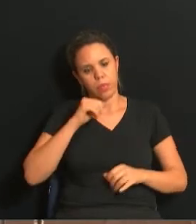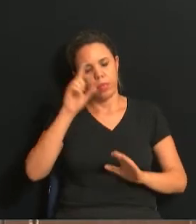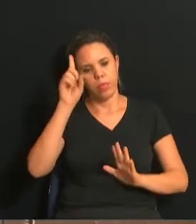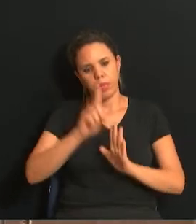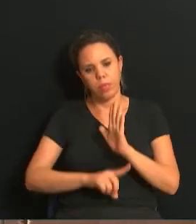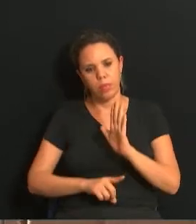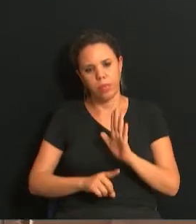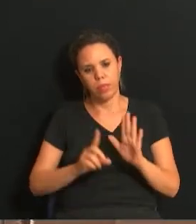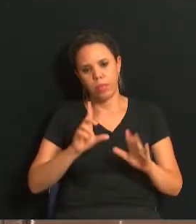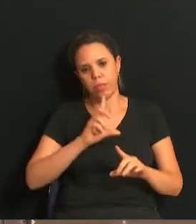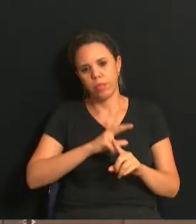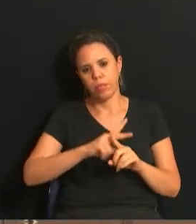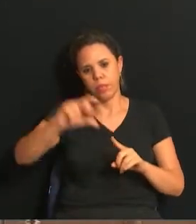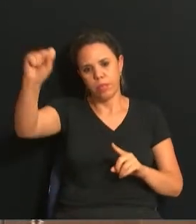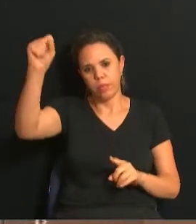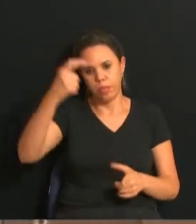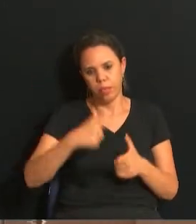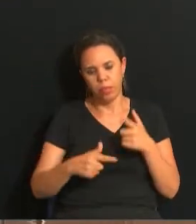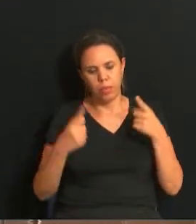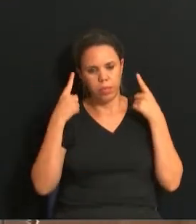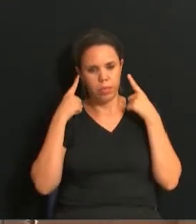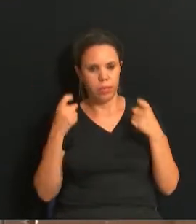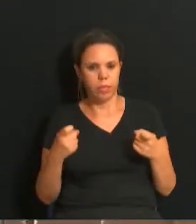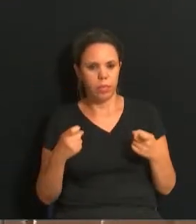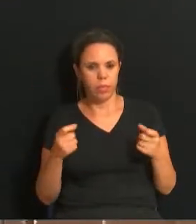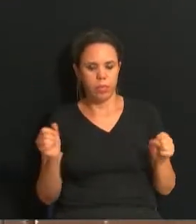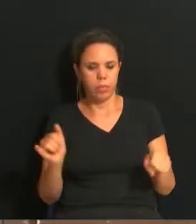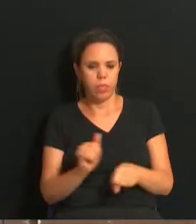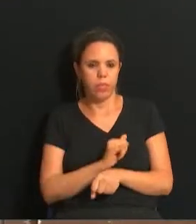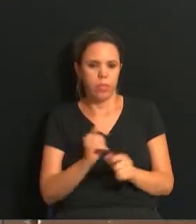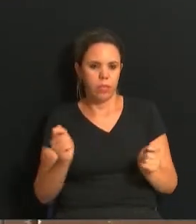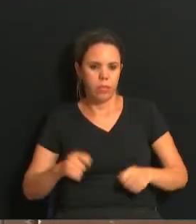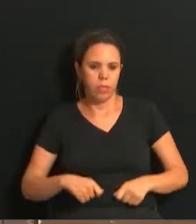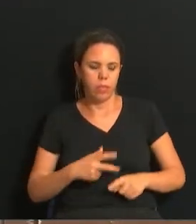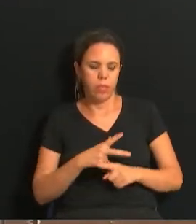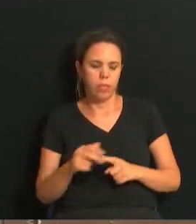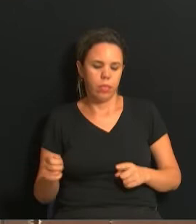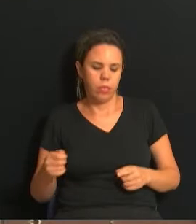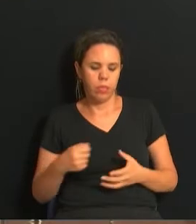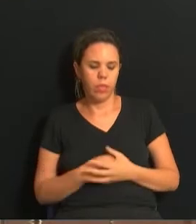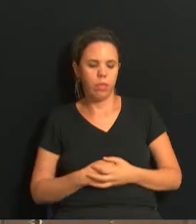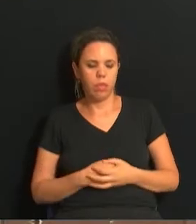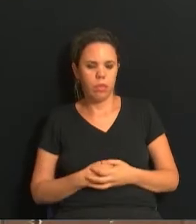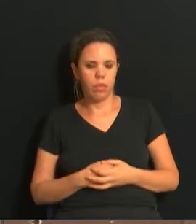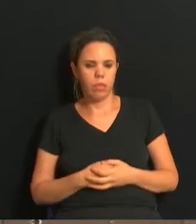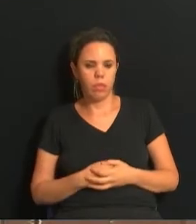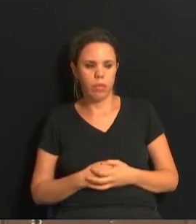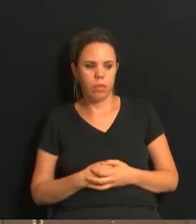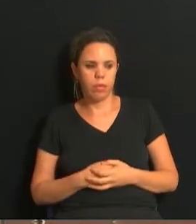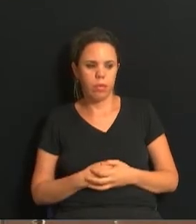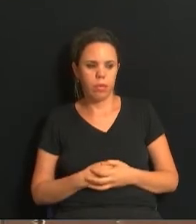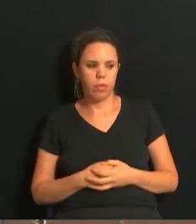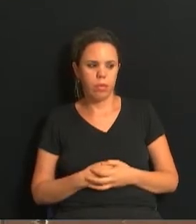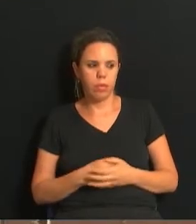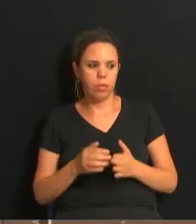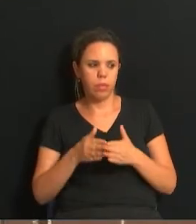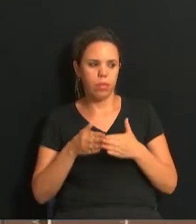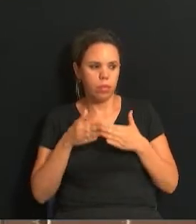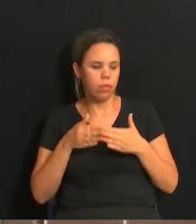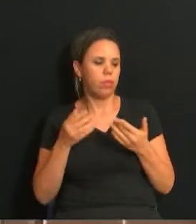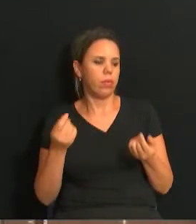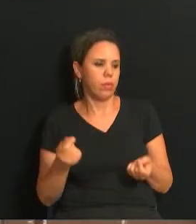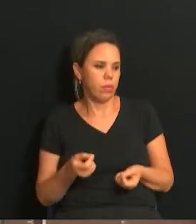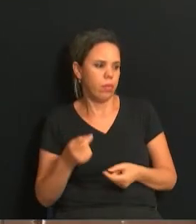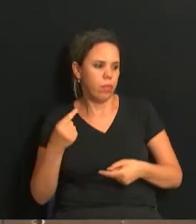sair daquela situação e que existem meios possíveis para ela sair de uma situação de violência. Por isso que nós temos discutido já há